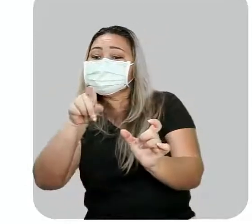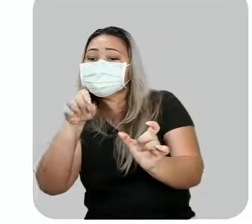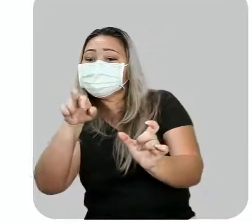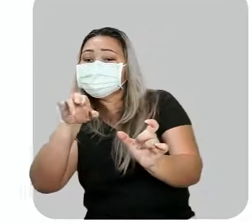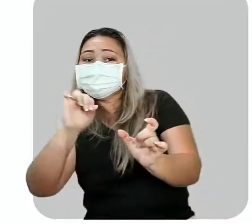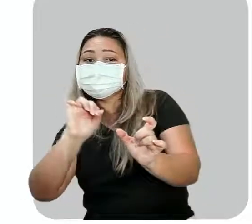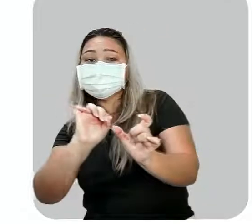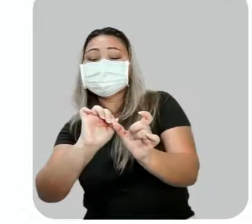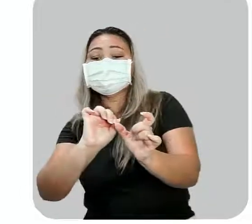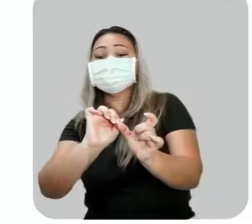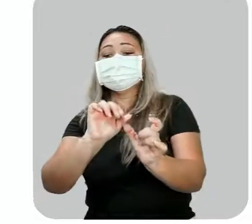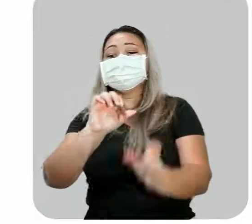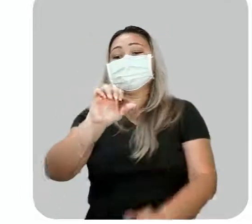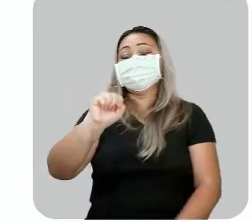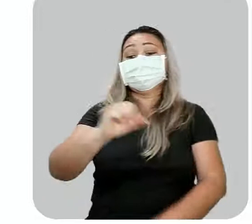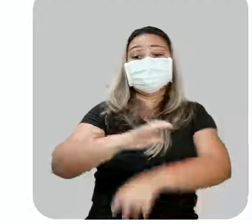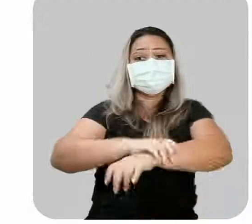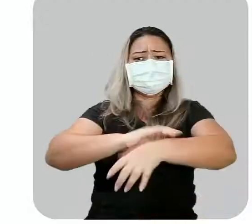prosopopeia e